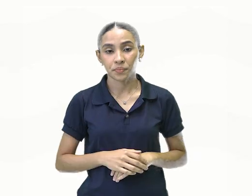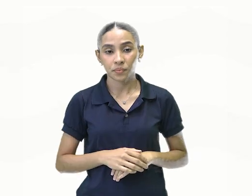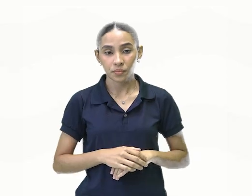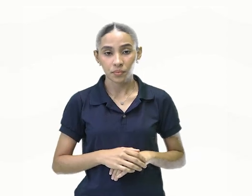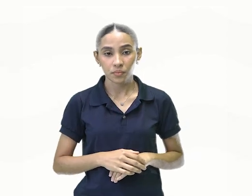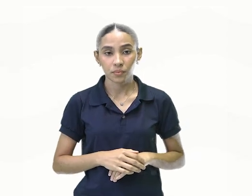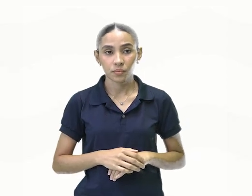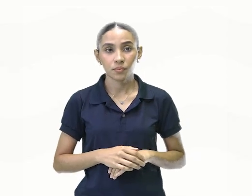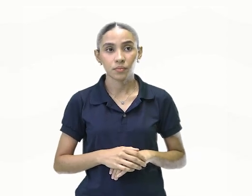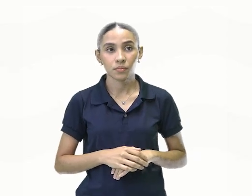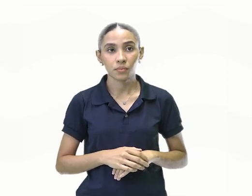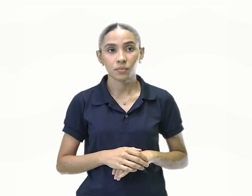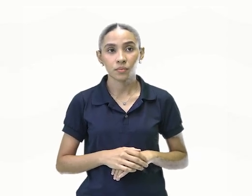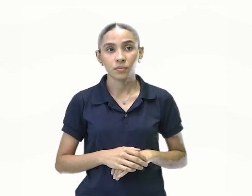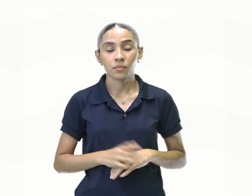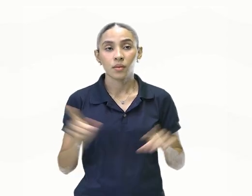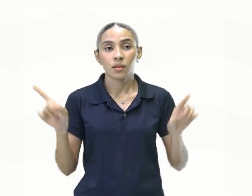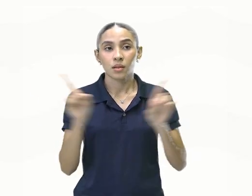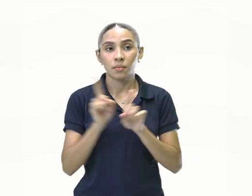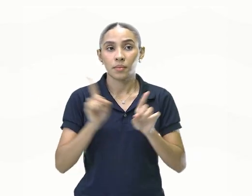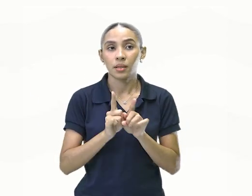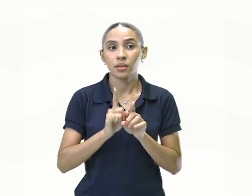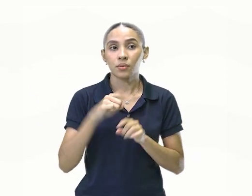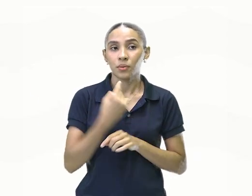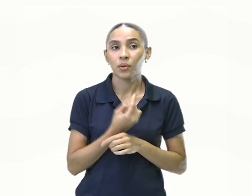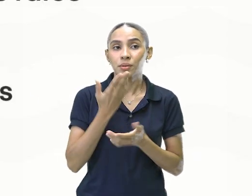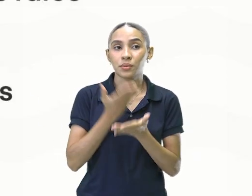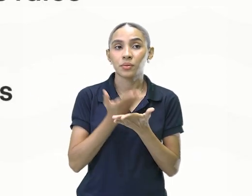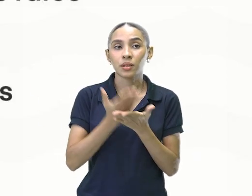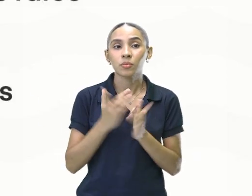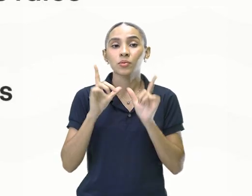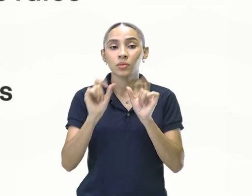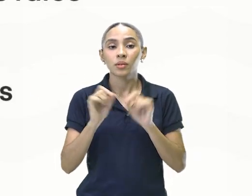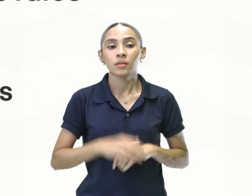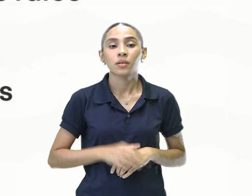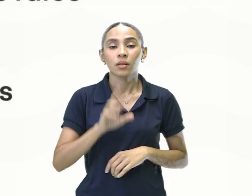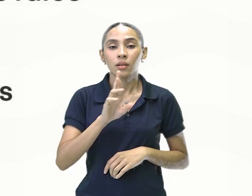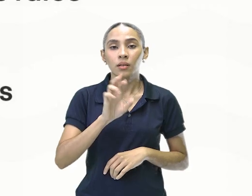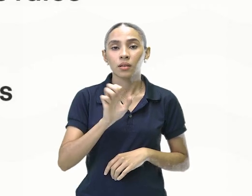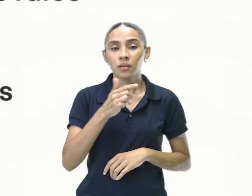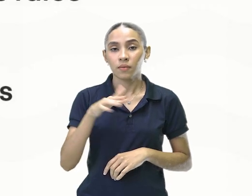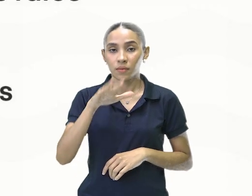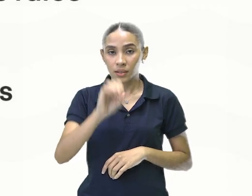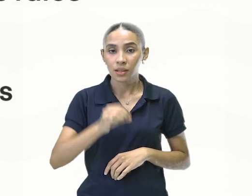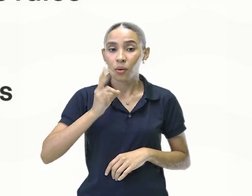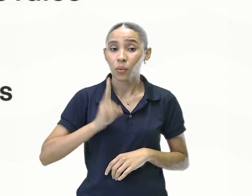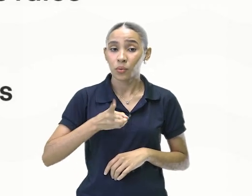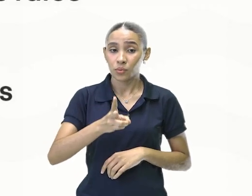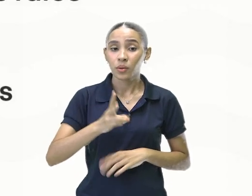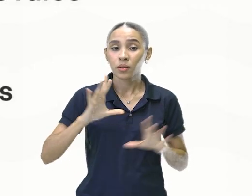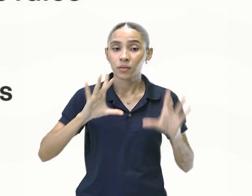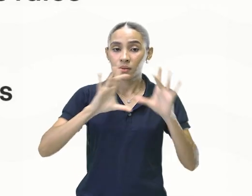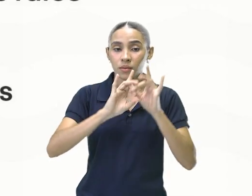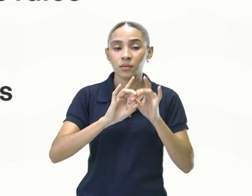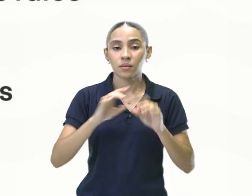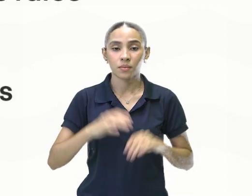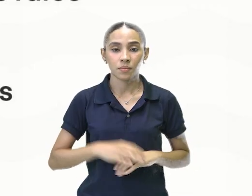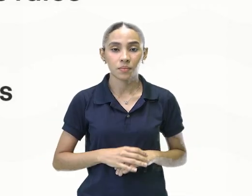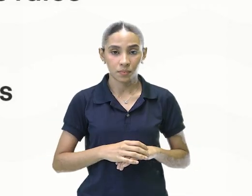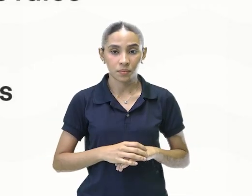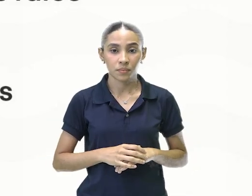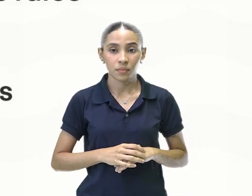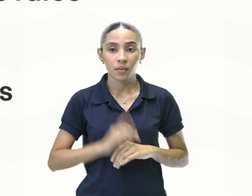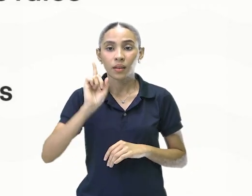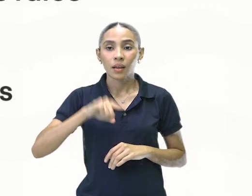dos espelhos. Temos também, nós estudamos também a reflexão, continuando aí da reflexão.